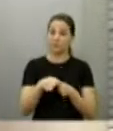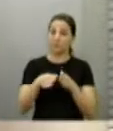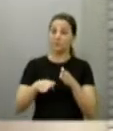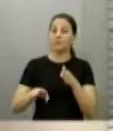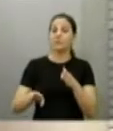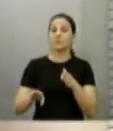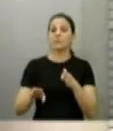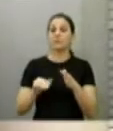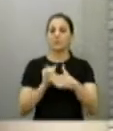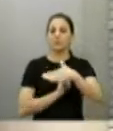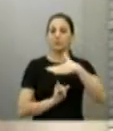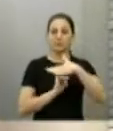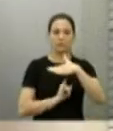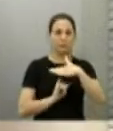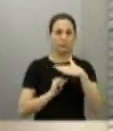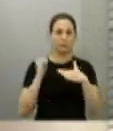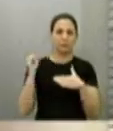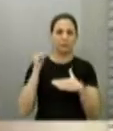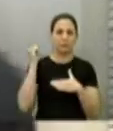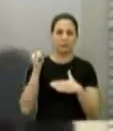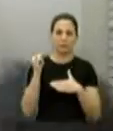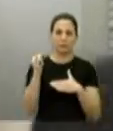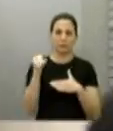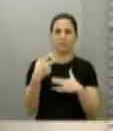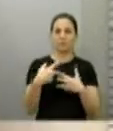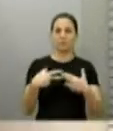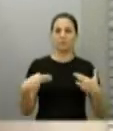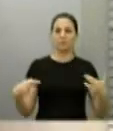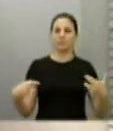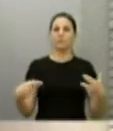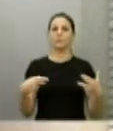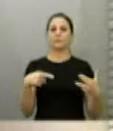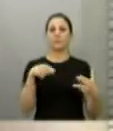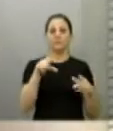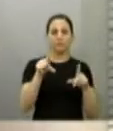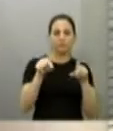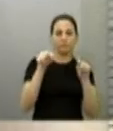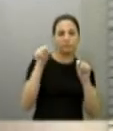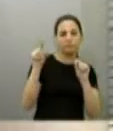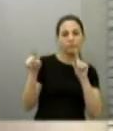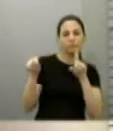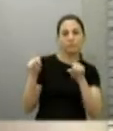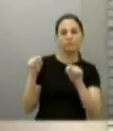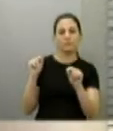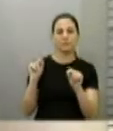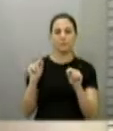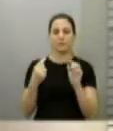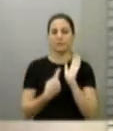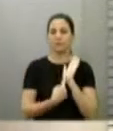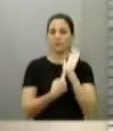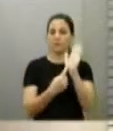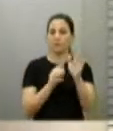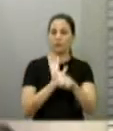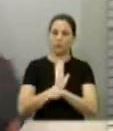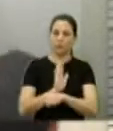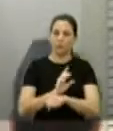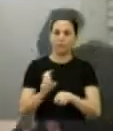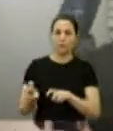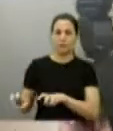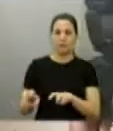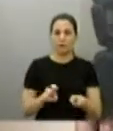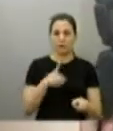instituição. Várias, inclusive, foram citadas nesse vídeo de prestação de contas que a mesa diretora